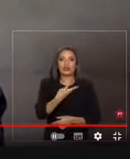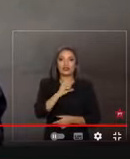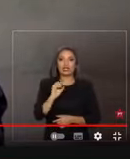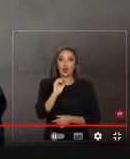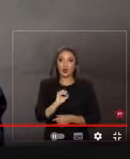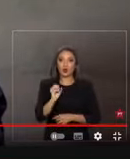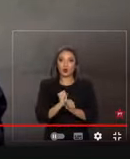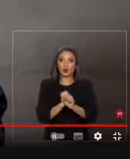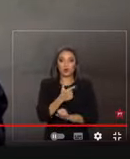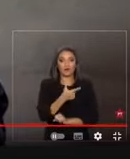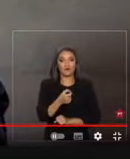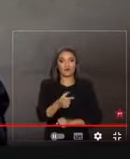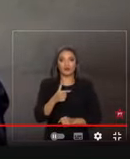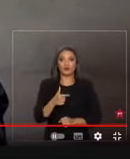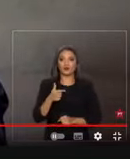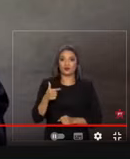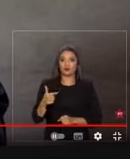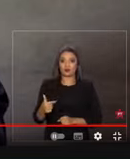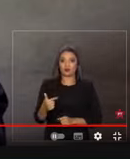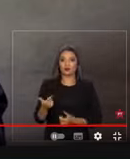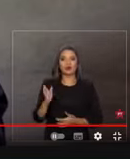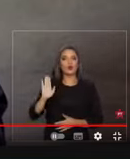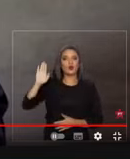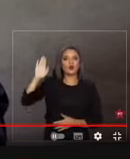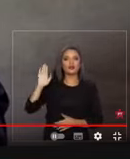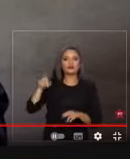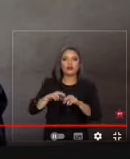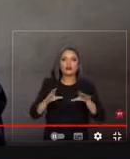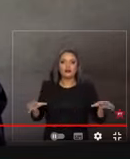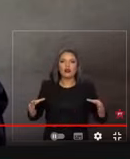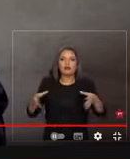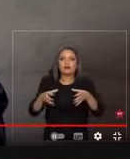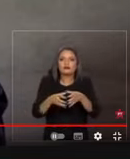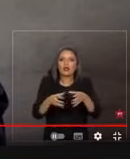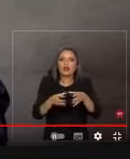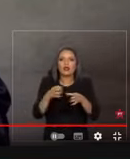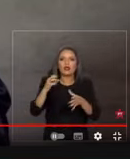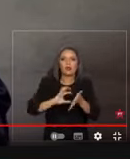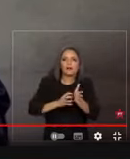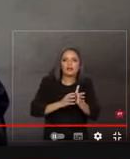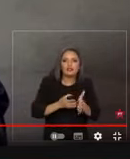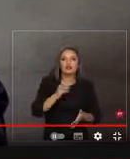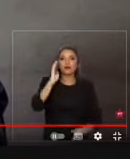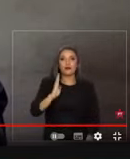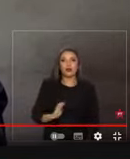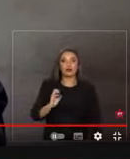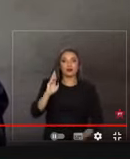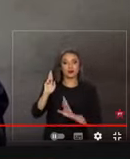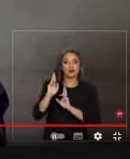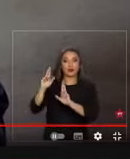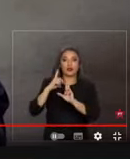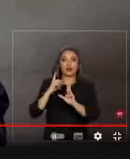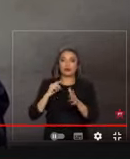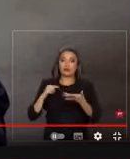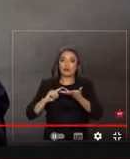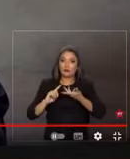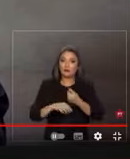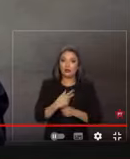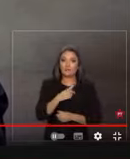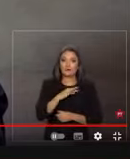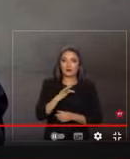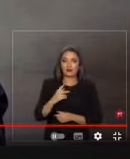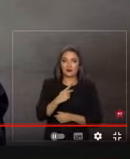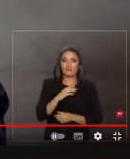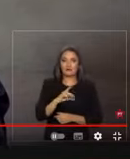de outubro de 2022, o candidato pela coligação Brasil da Esperança, formada por Federação Brasil, PT,